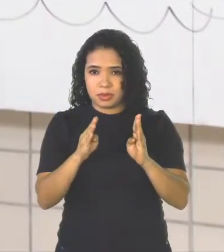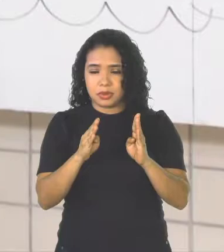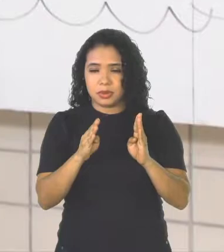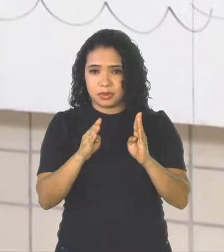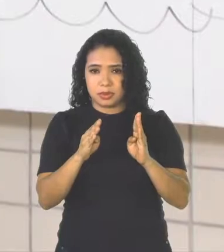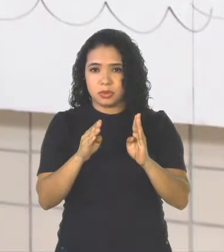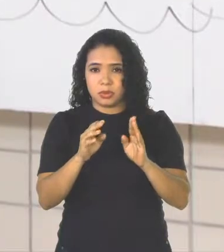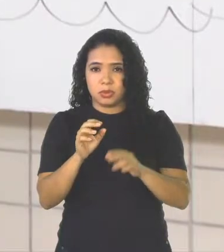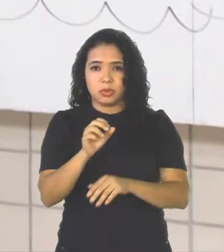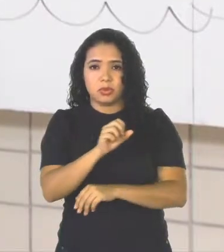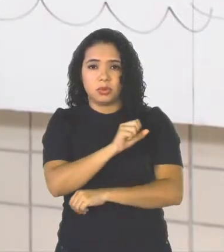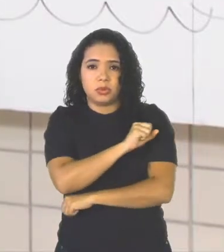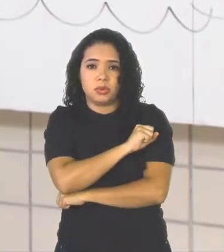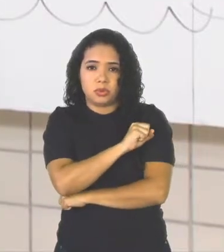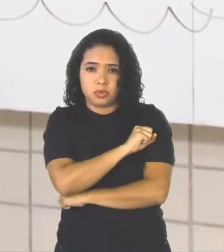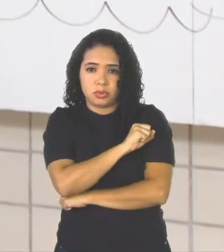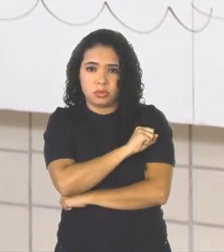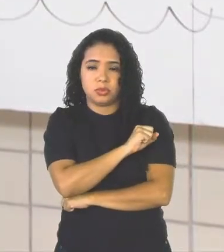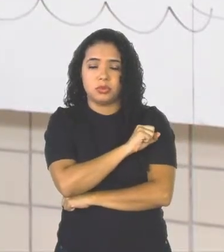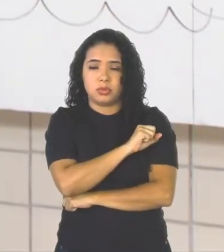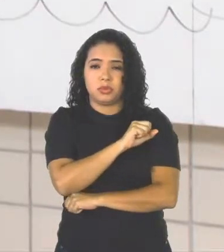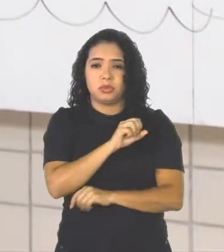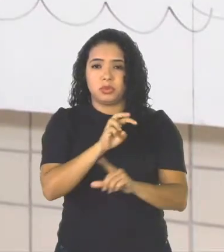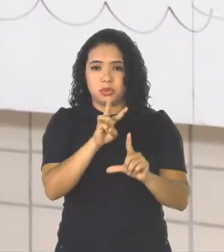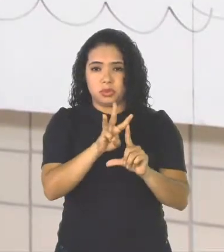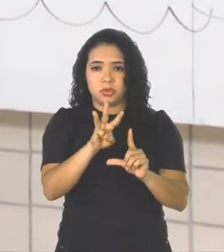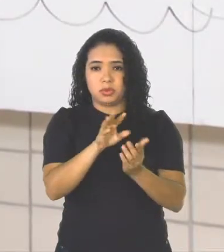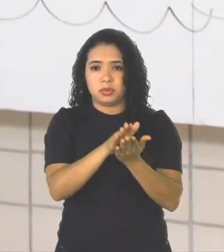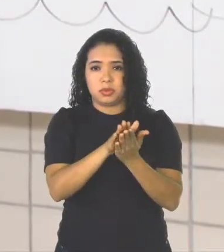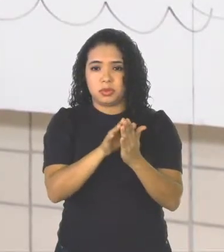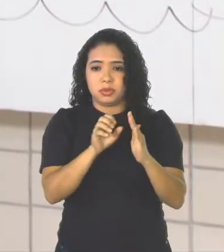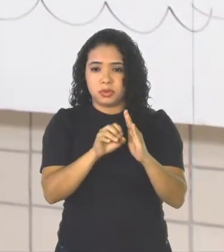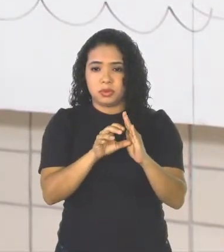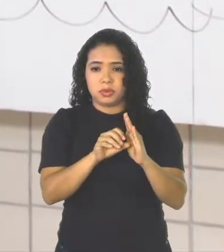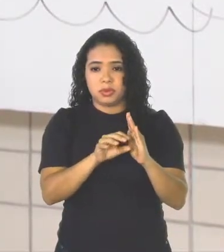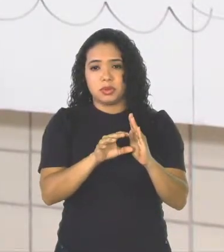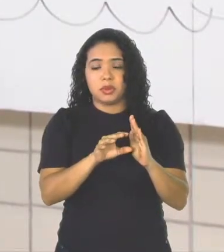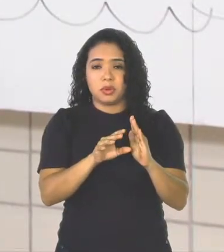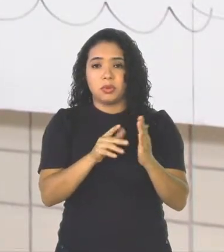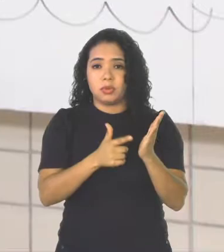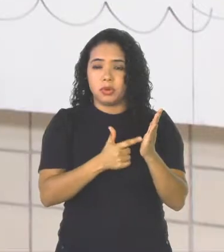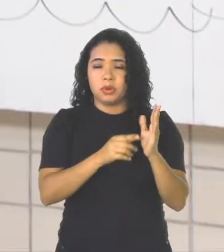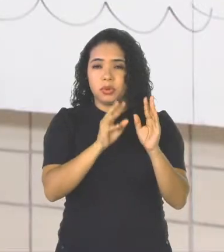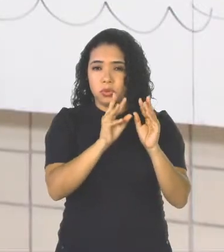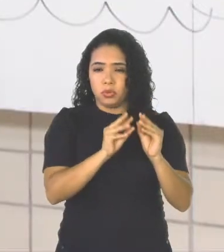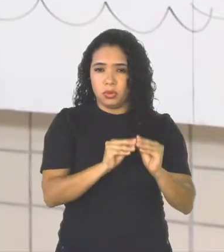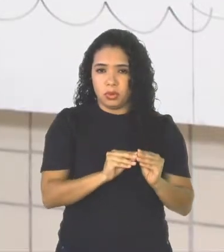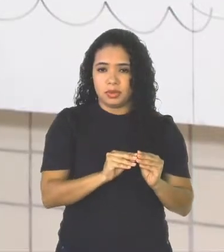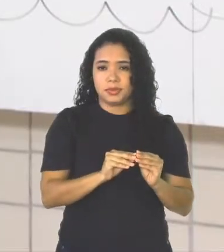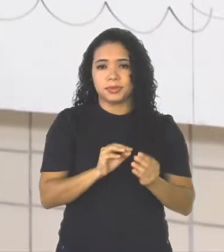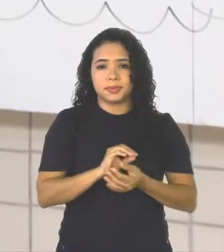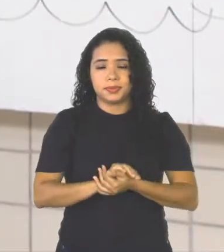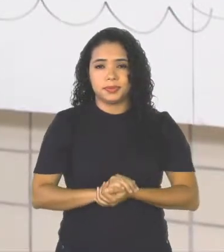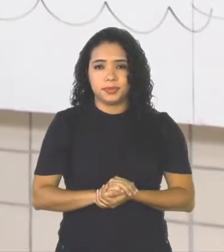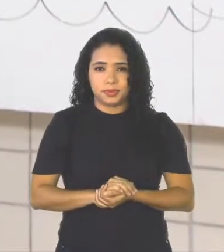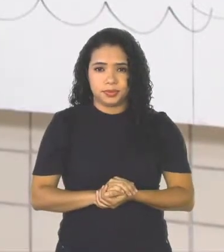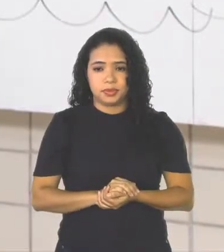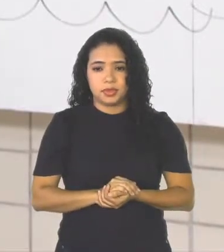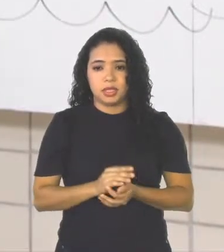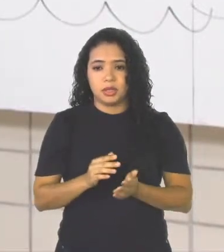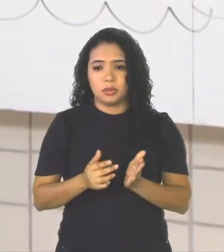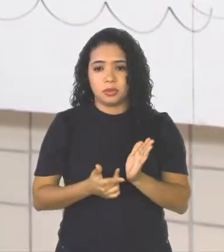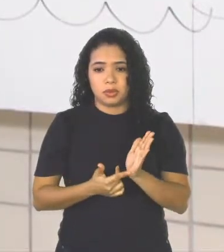na plataforma Palmas Homeschool, a versão ela é um pouquinho menor. Aqui a gente tem, esse livro